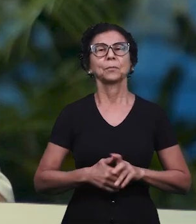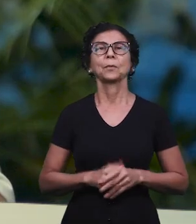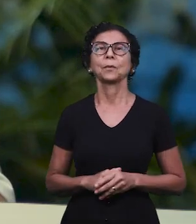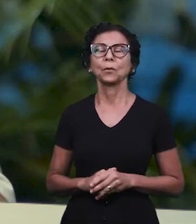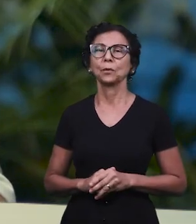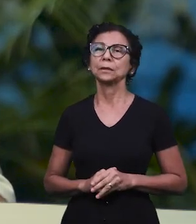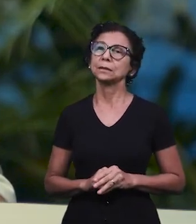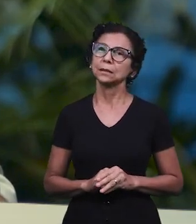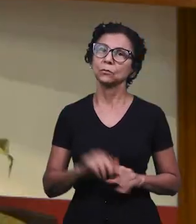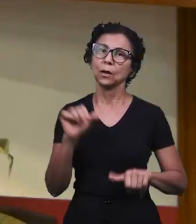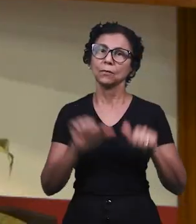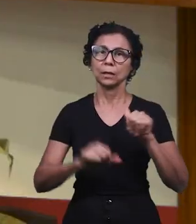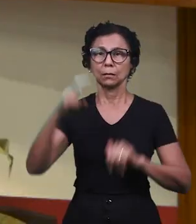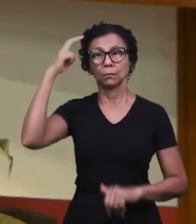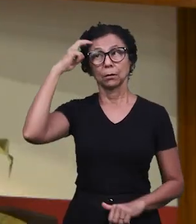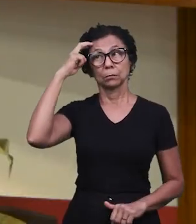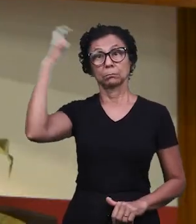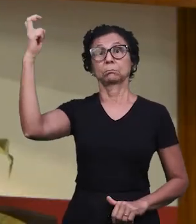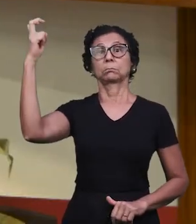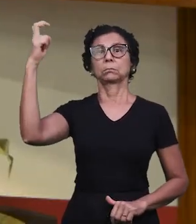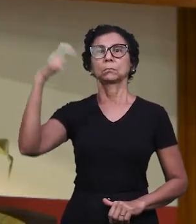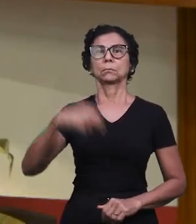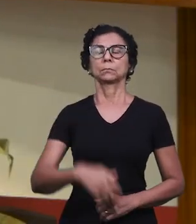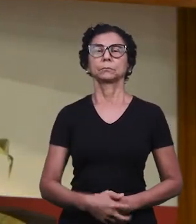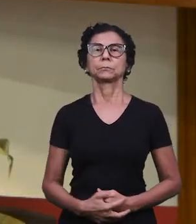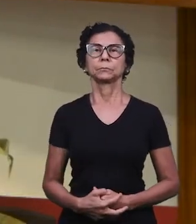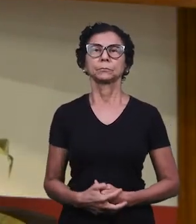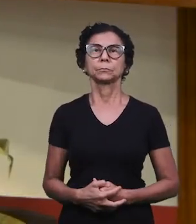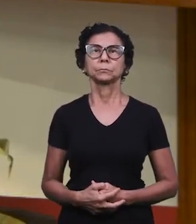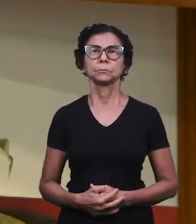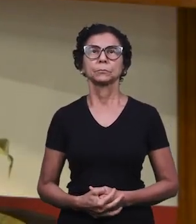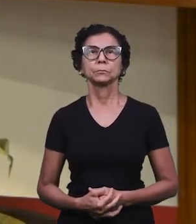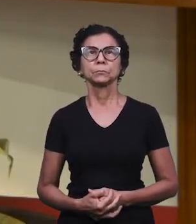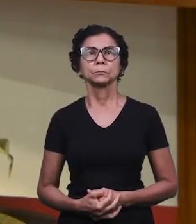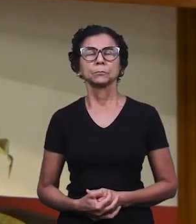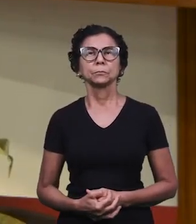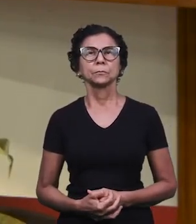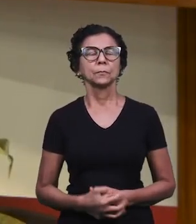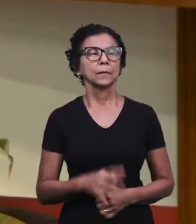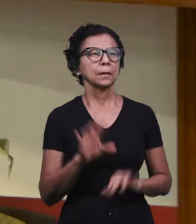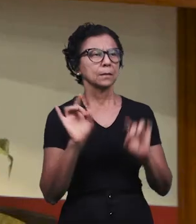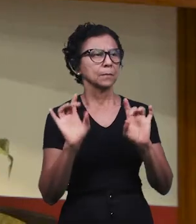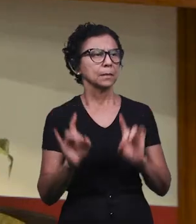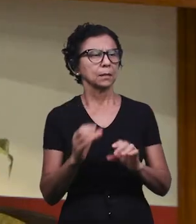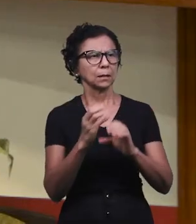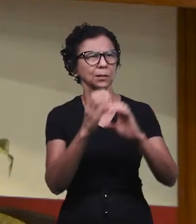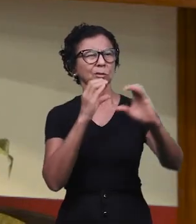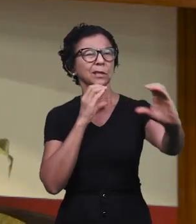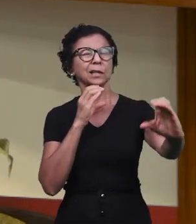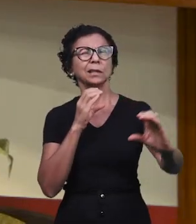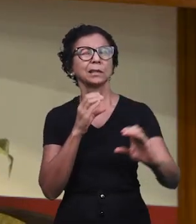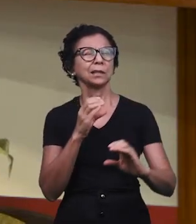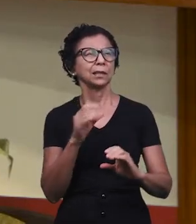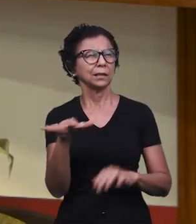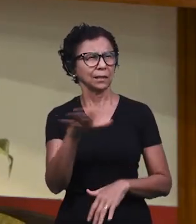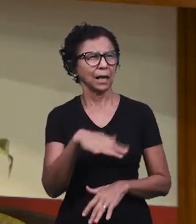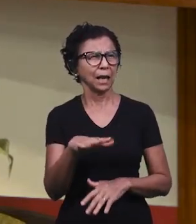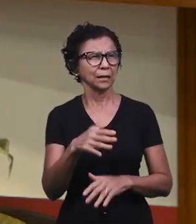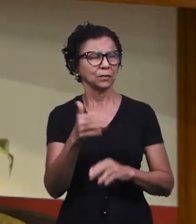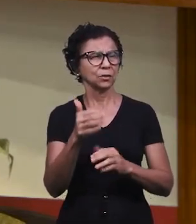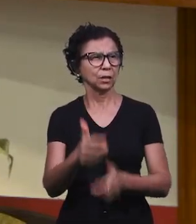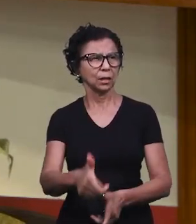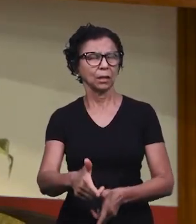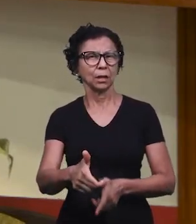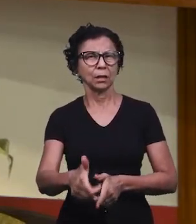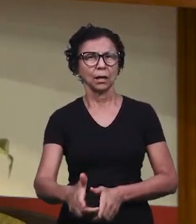mérito intelectual. Como é que é? Você se especializou em engenharia, mas na parte de armamento, né? Como é que